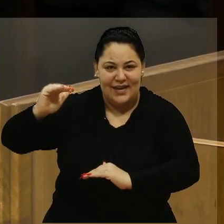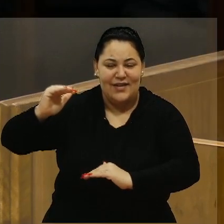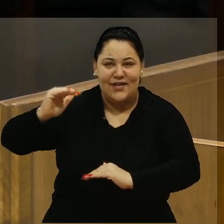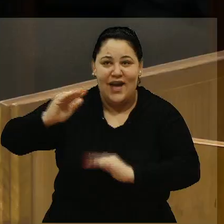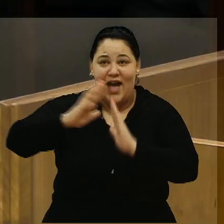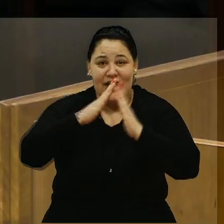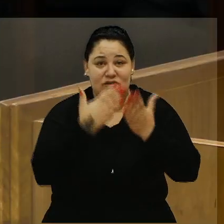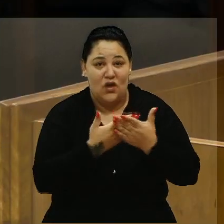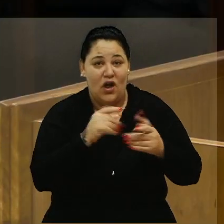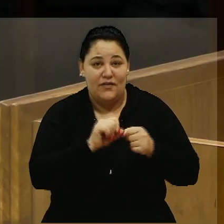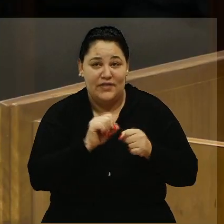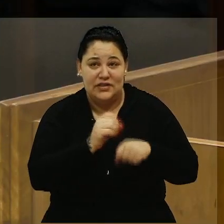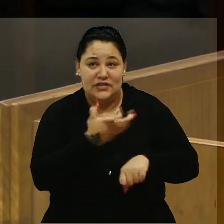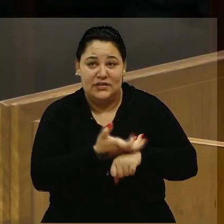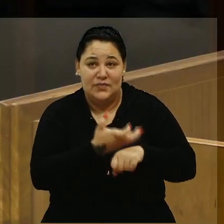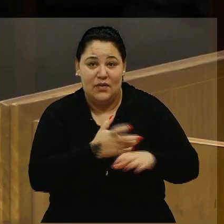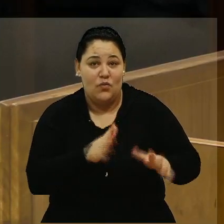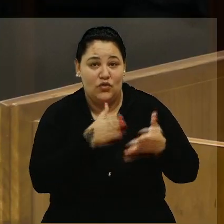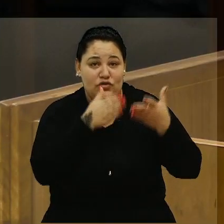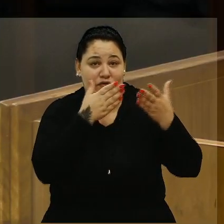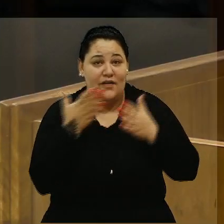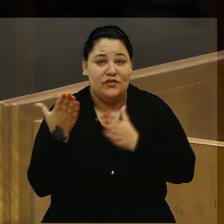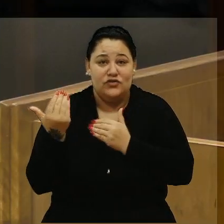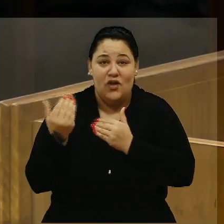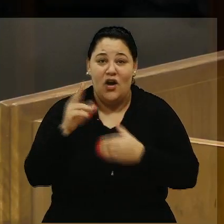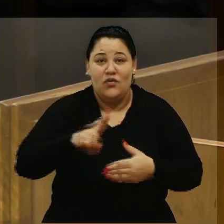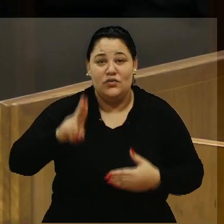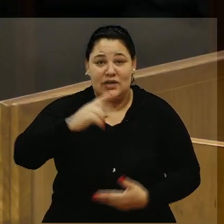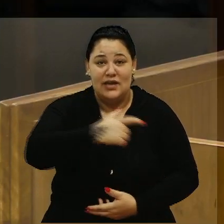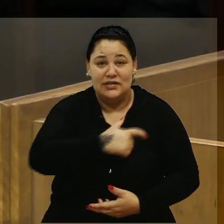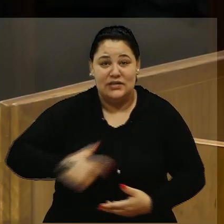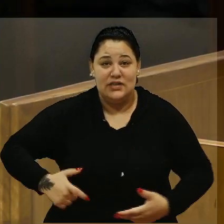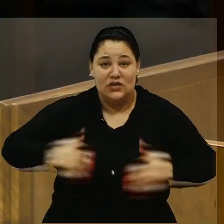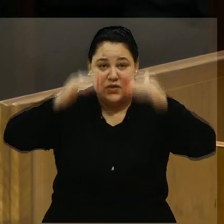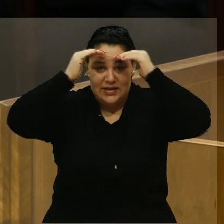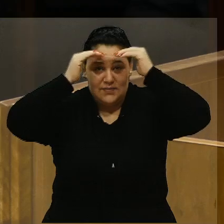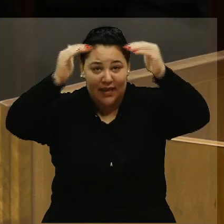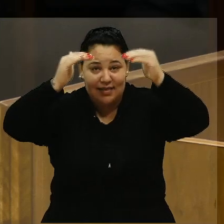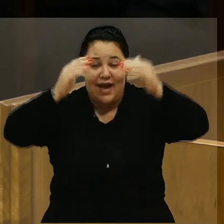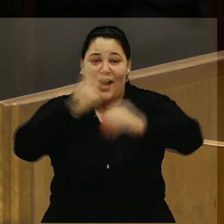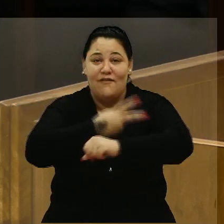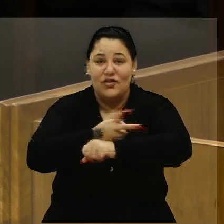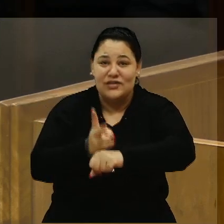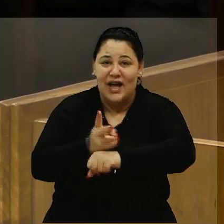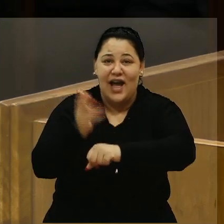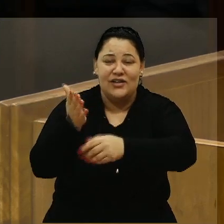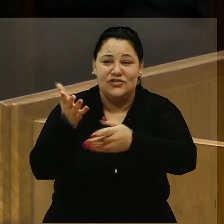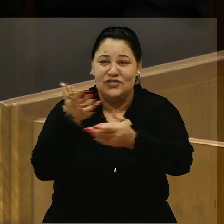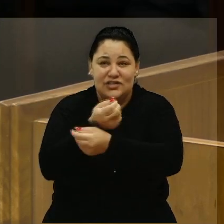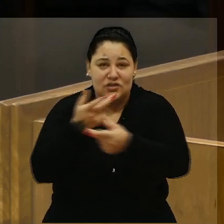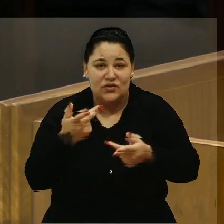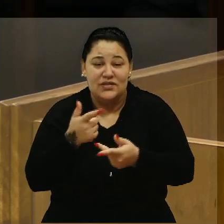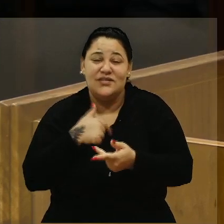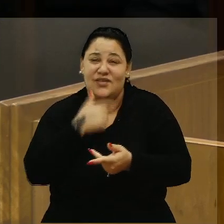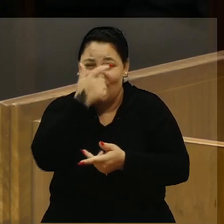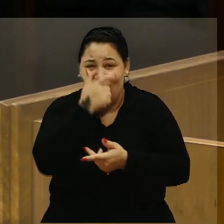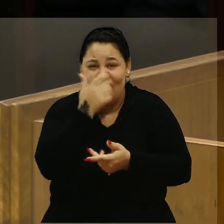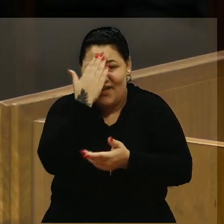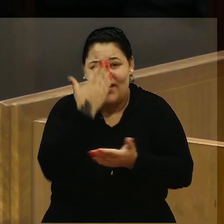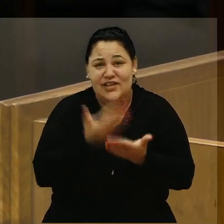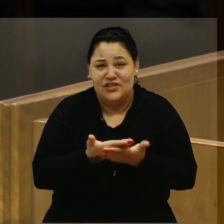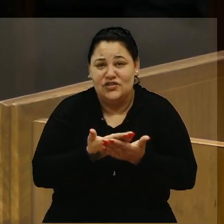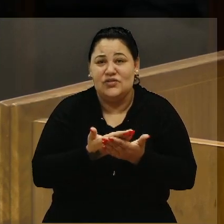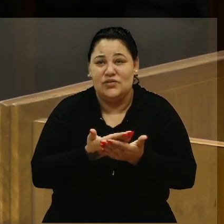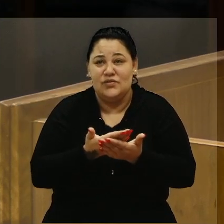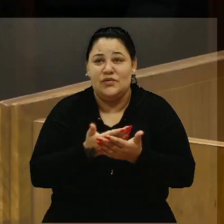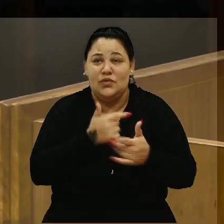onde incentivavam os jovens, onde ensinavam os assintos, respeitar as sinalizações. Então, eu creio que um trabalho de base, talvez nas escolas municipais, seria a